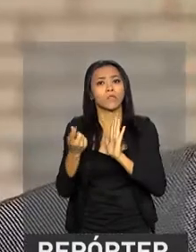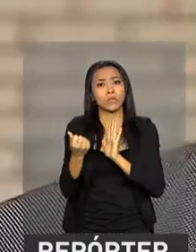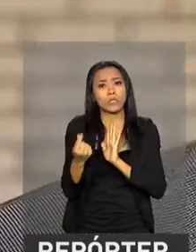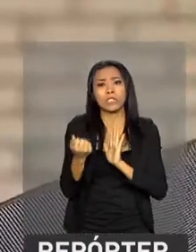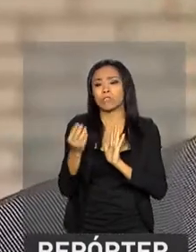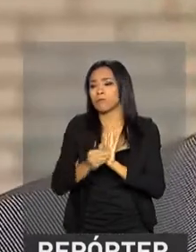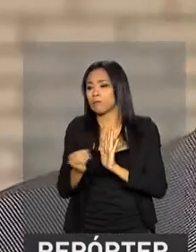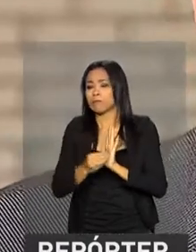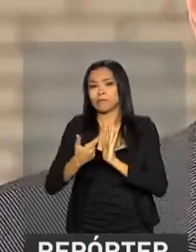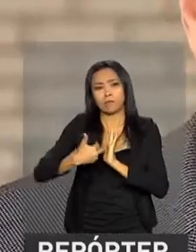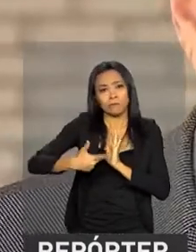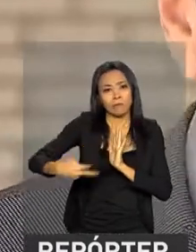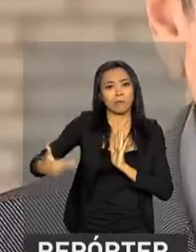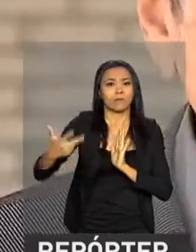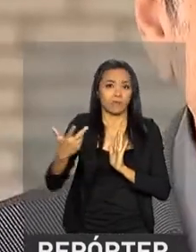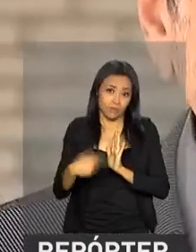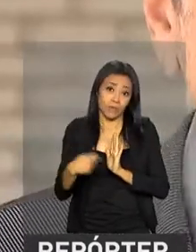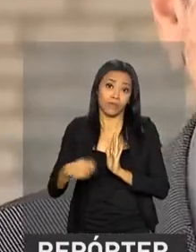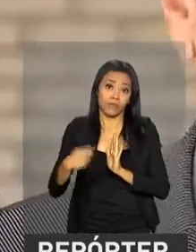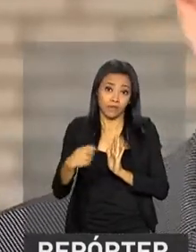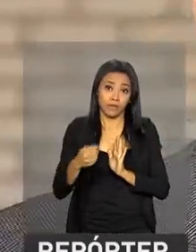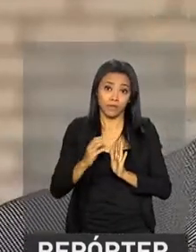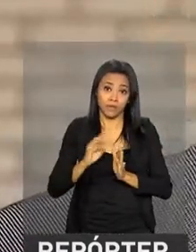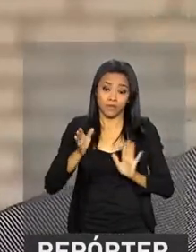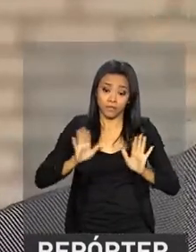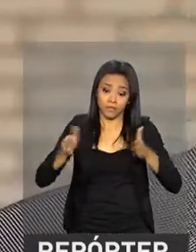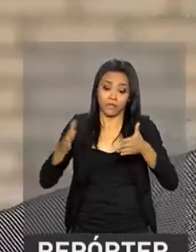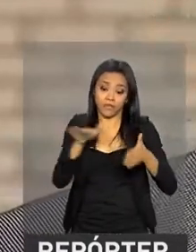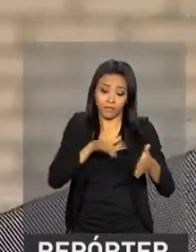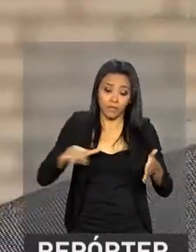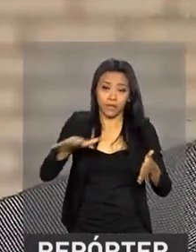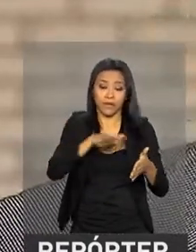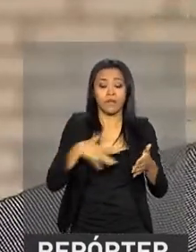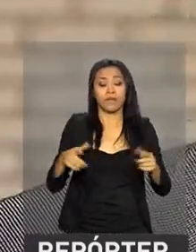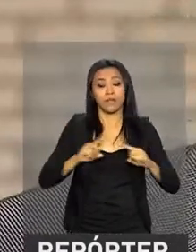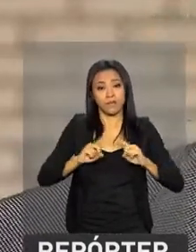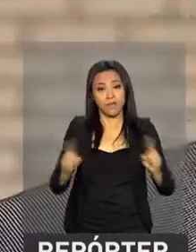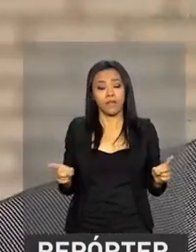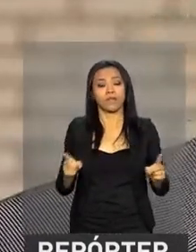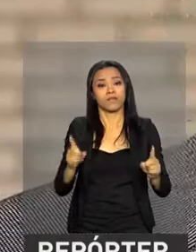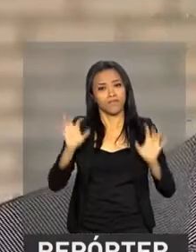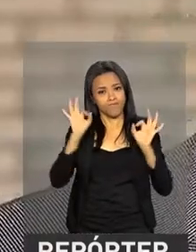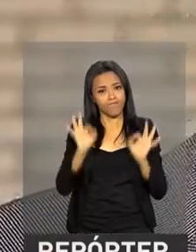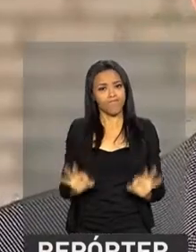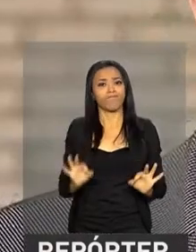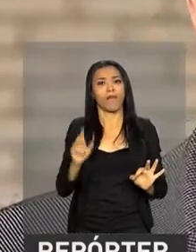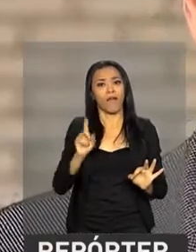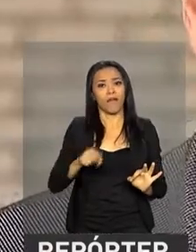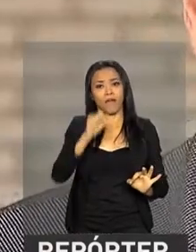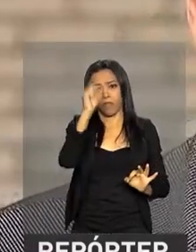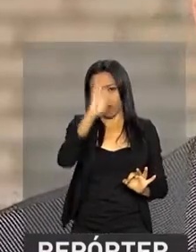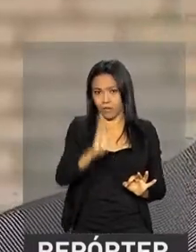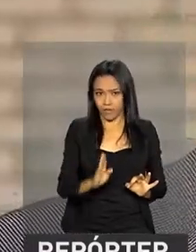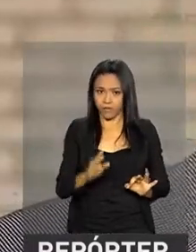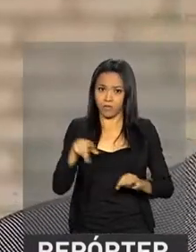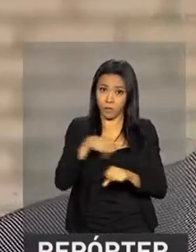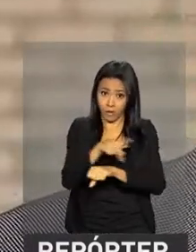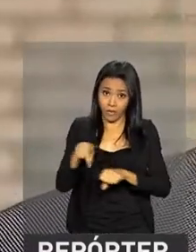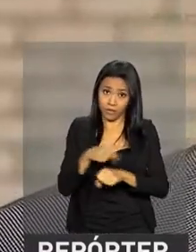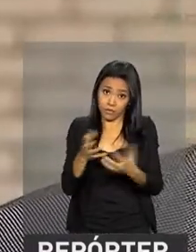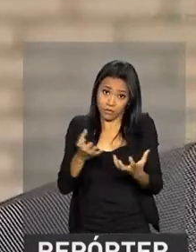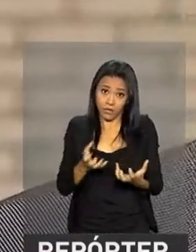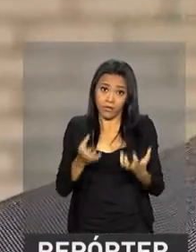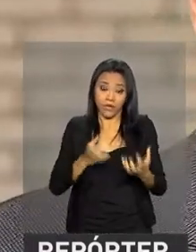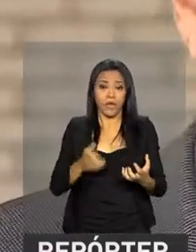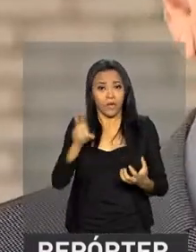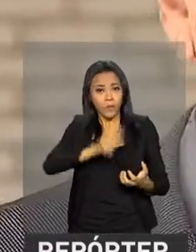como necessário são nas suas evoluções, mas é realmente um país que pretende se modernizar, que pretende